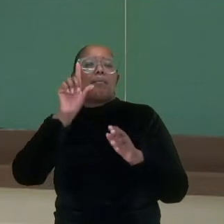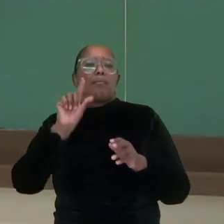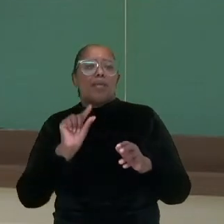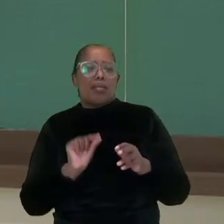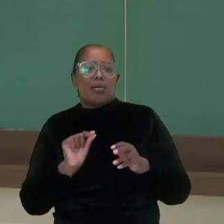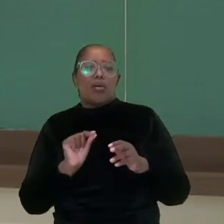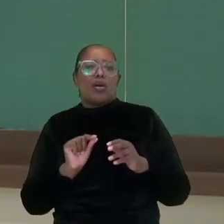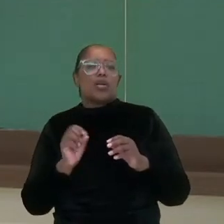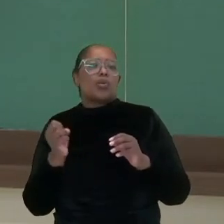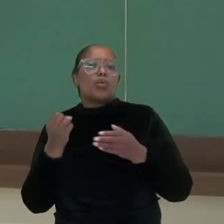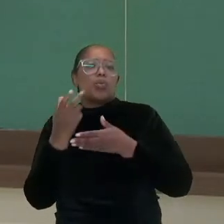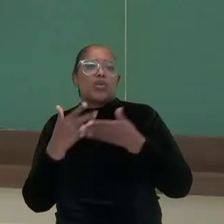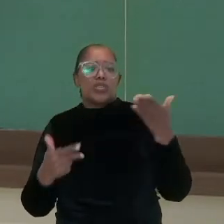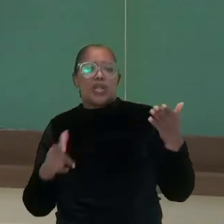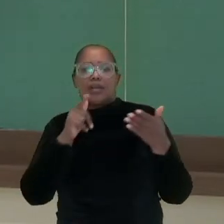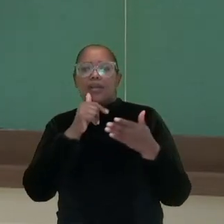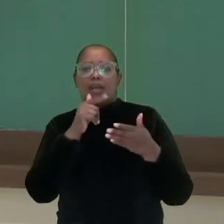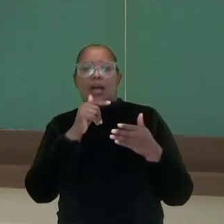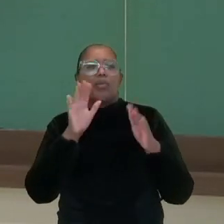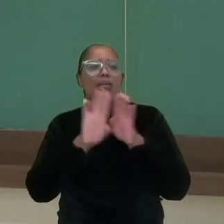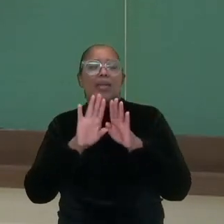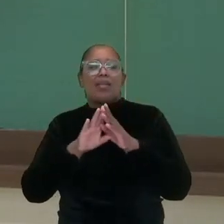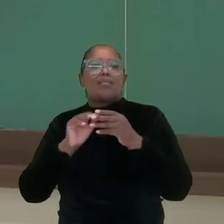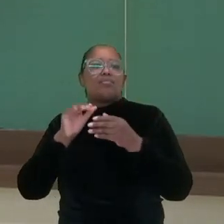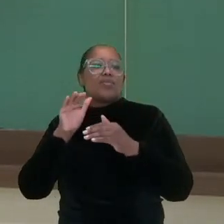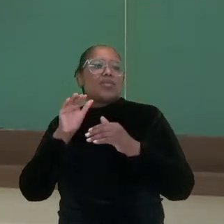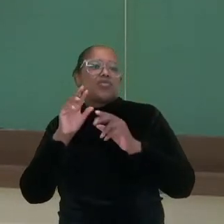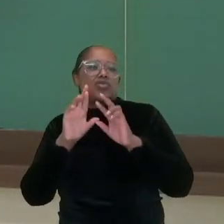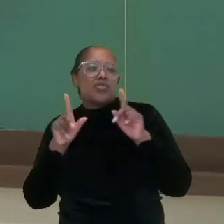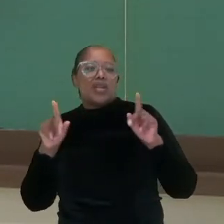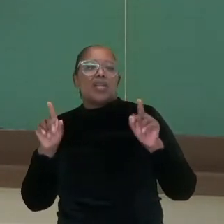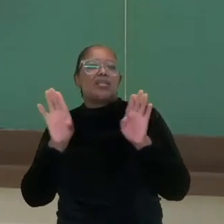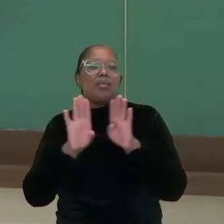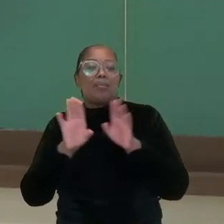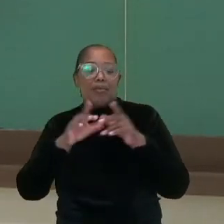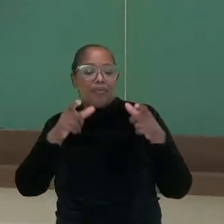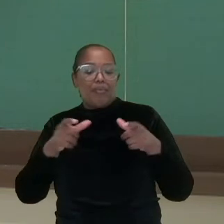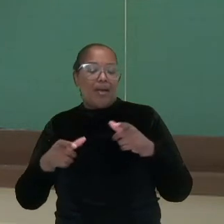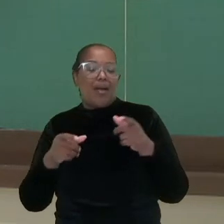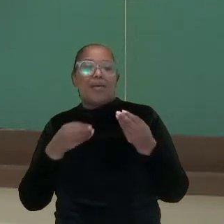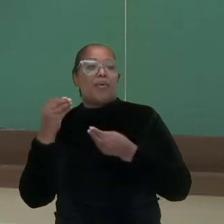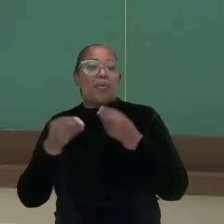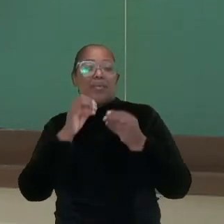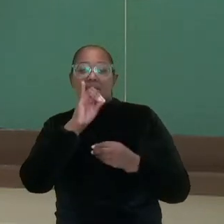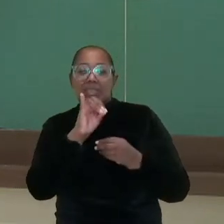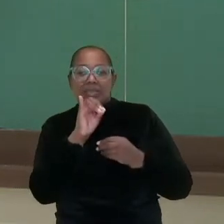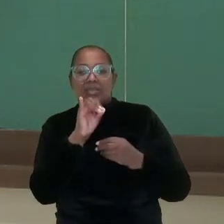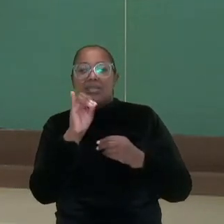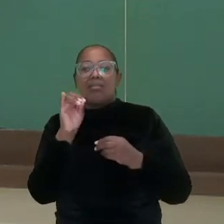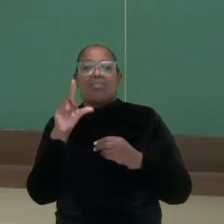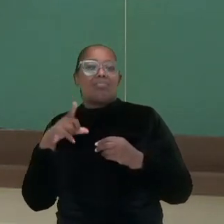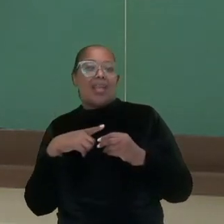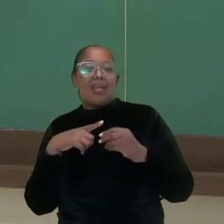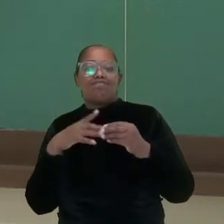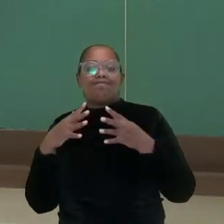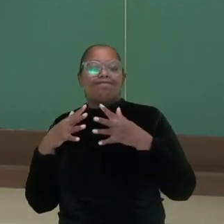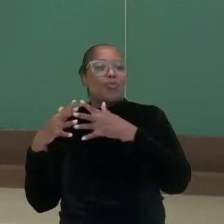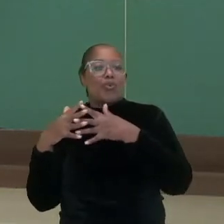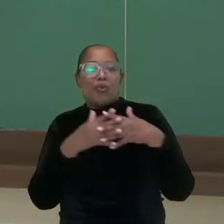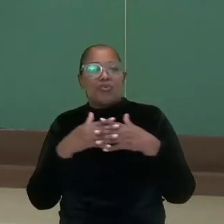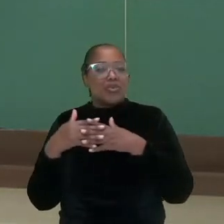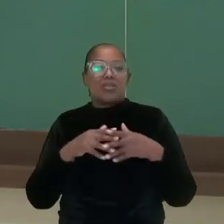E o gás carbônico, juntamente com outros gases do efeito estufa, como por exemplo o metano e o óxido nitroso, promove o aquecimento